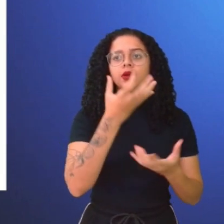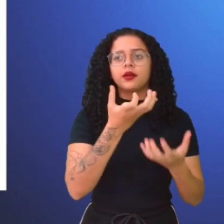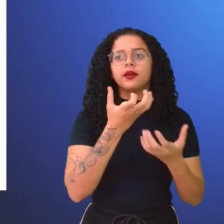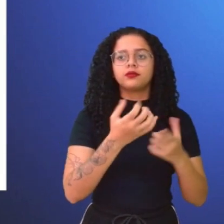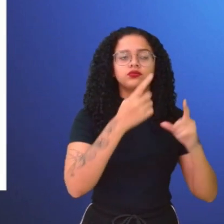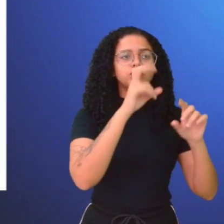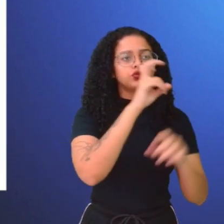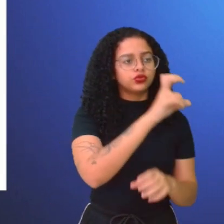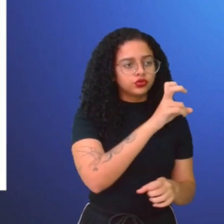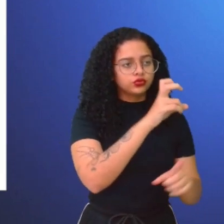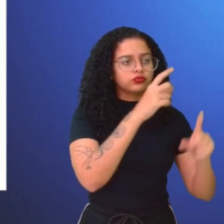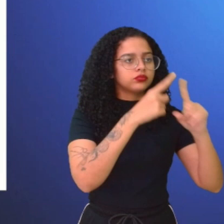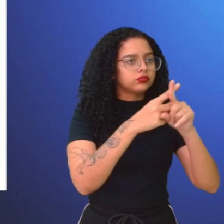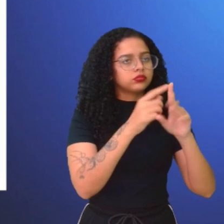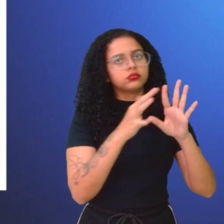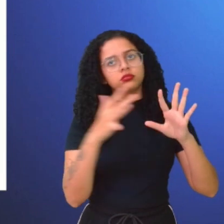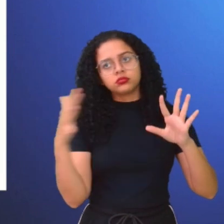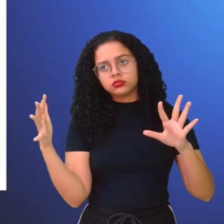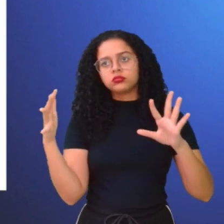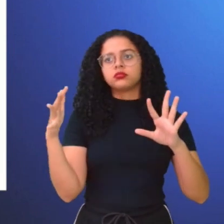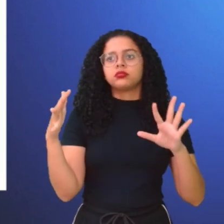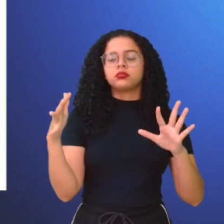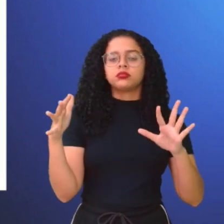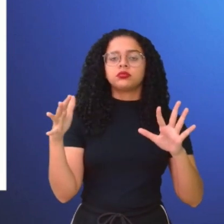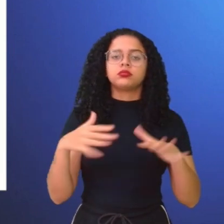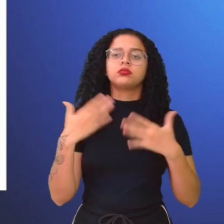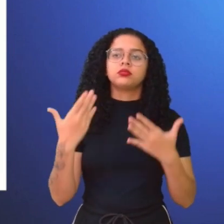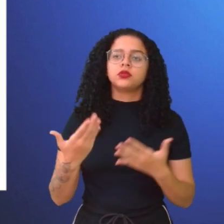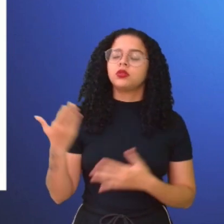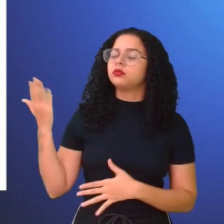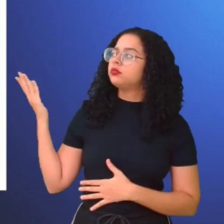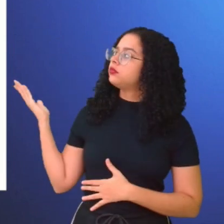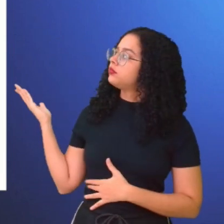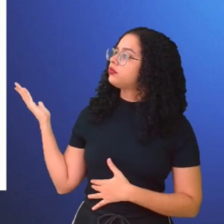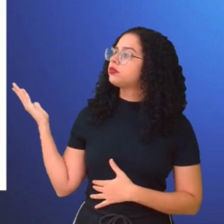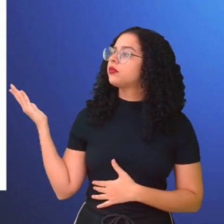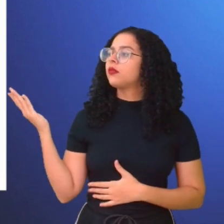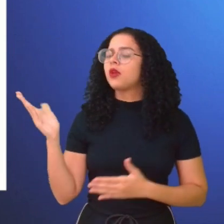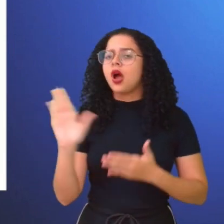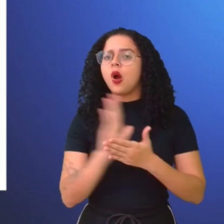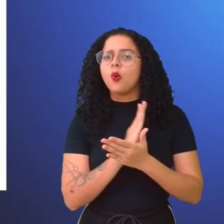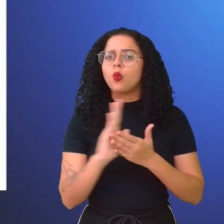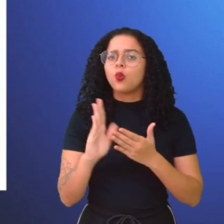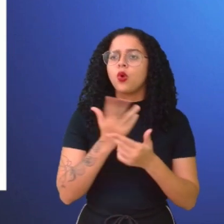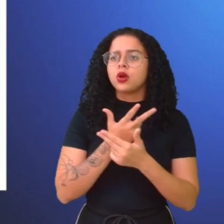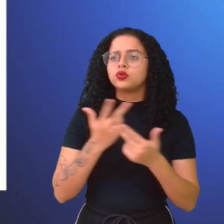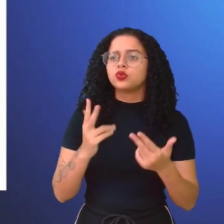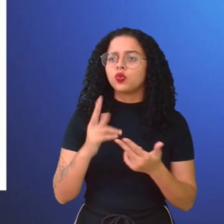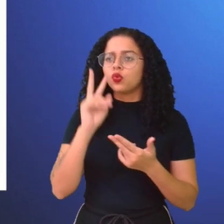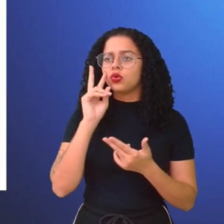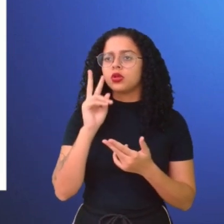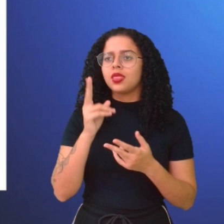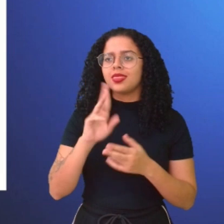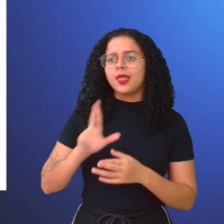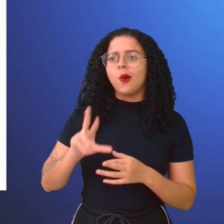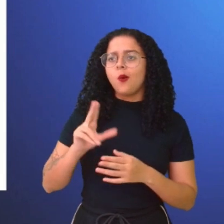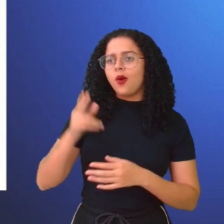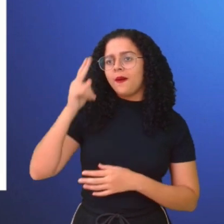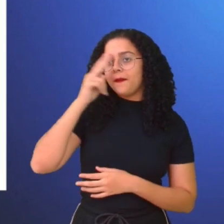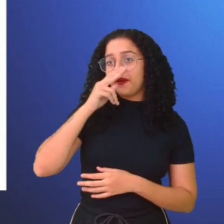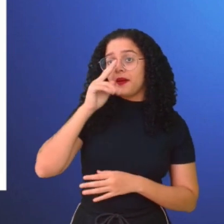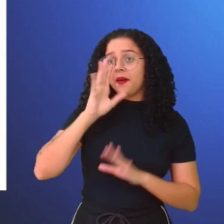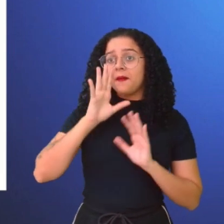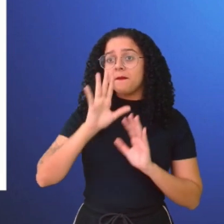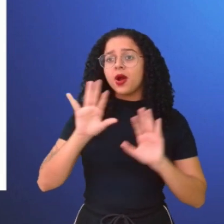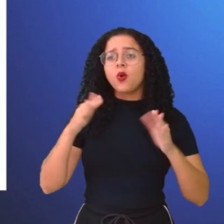exemplo, é 5 vezes. E nesse caso aí, essas algumas coisas, a gente observa que não é a mesma coisa, mas olha